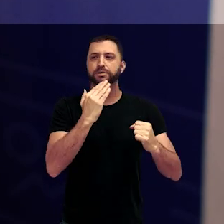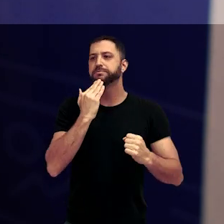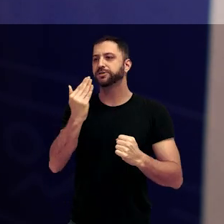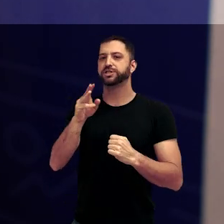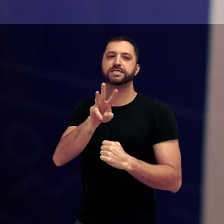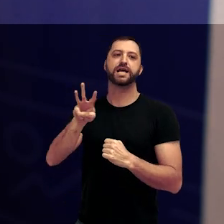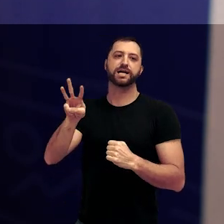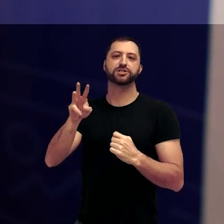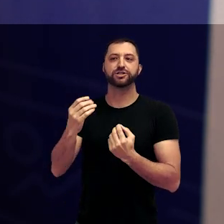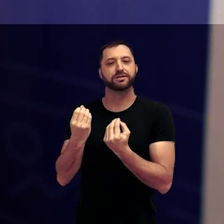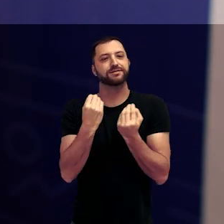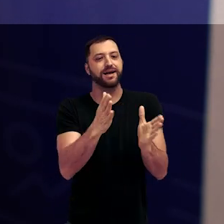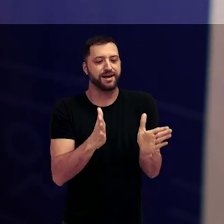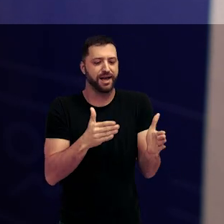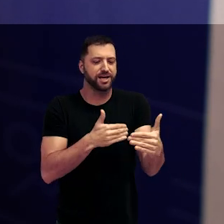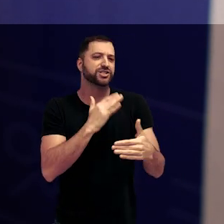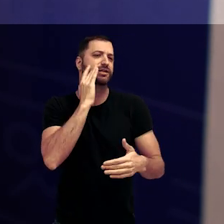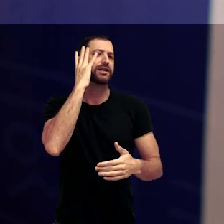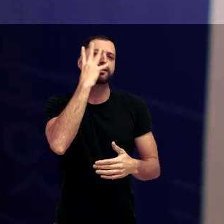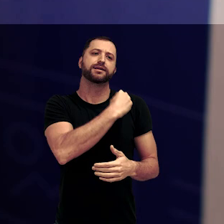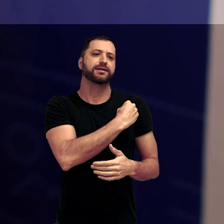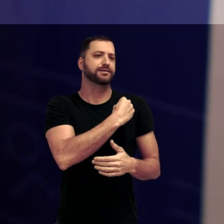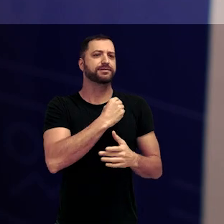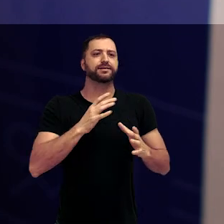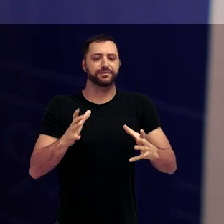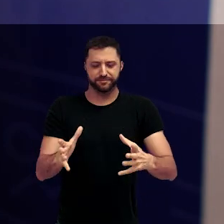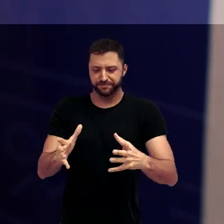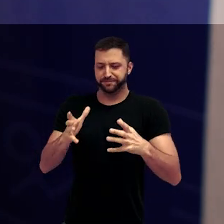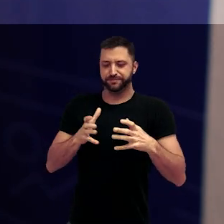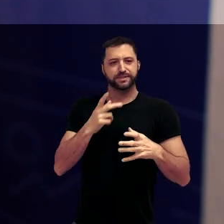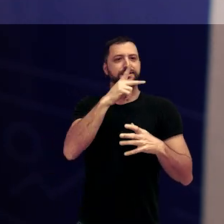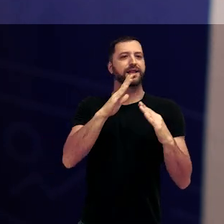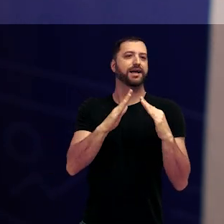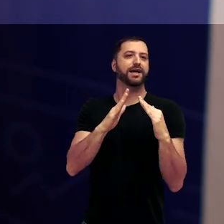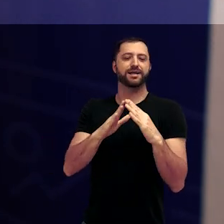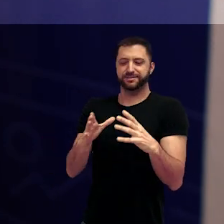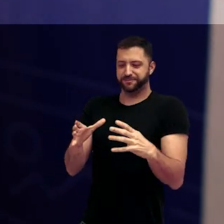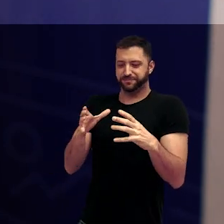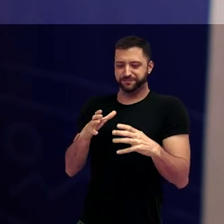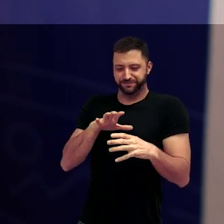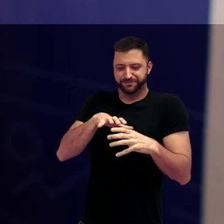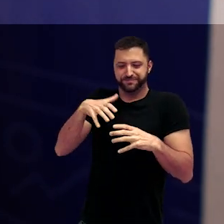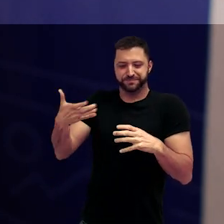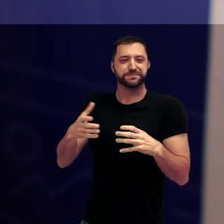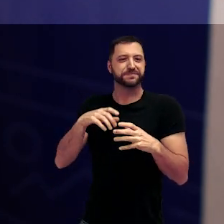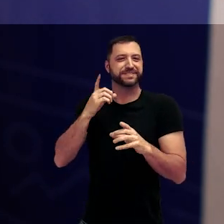que solicita pelo site, ela recebe uma caixinha linda, né?